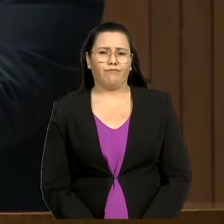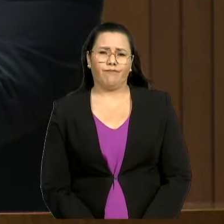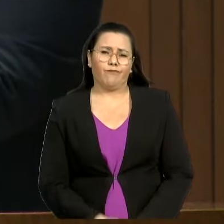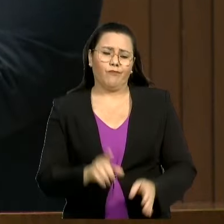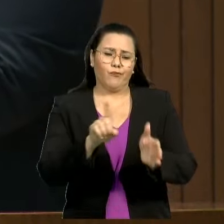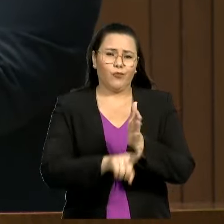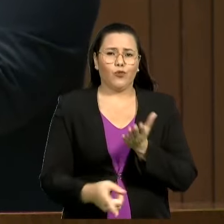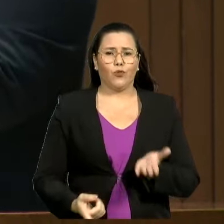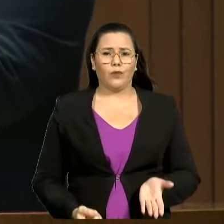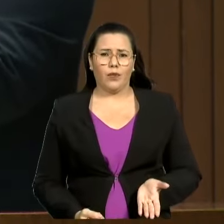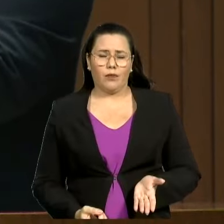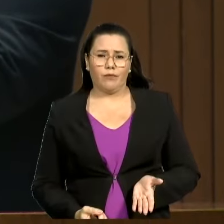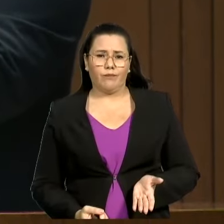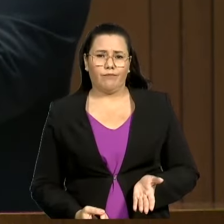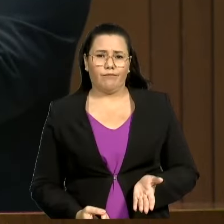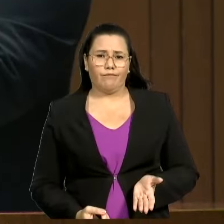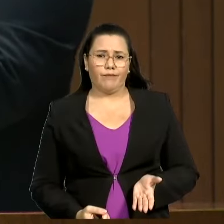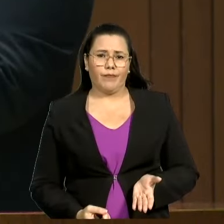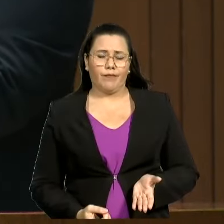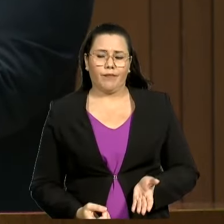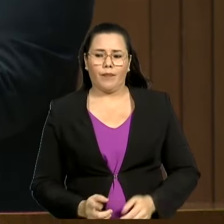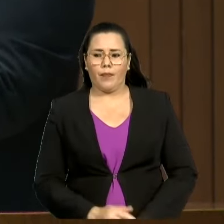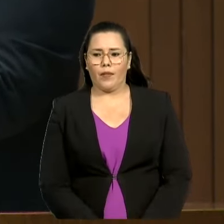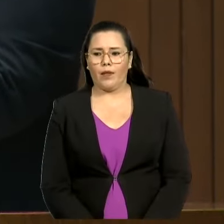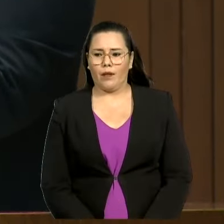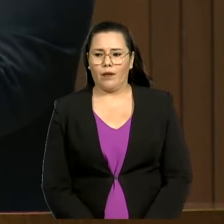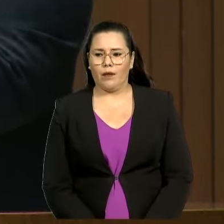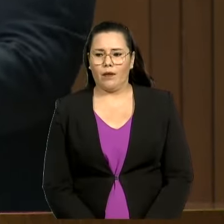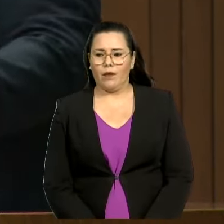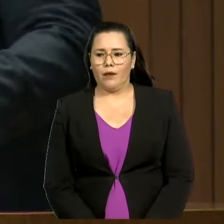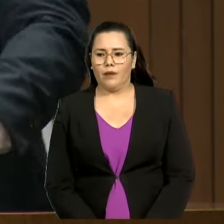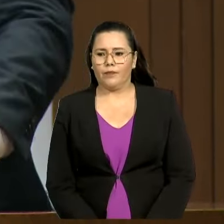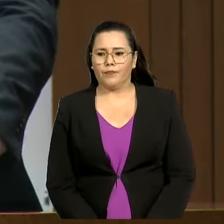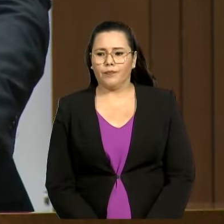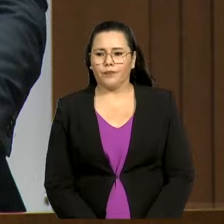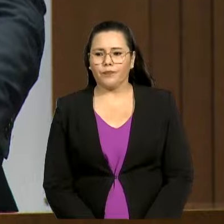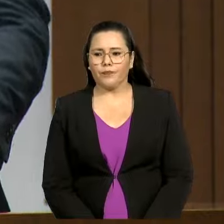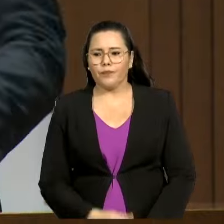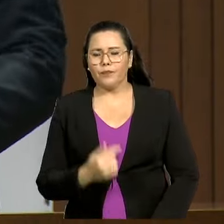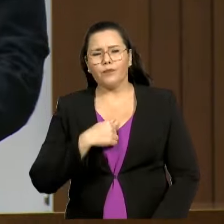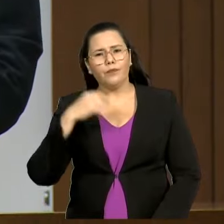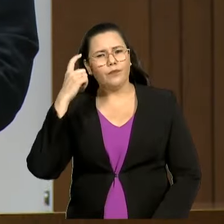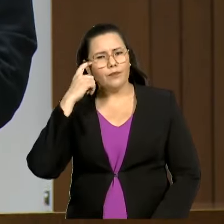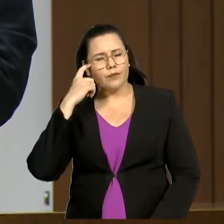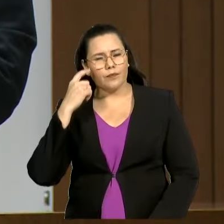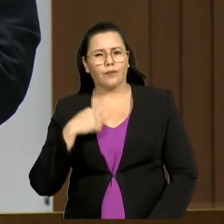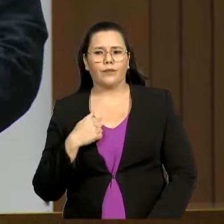tempo. Devo-me até os 10 minutos, mas acho que regimentalmente serão 20 minutos para a discussão.